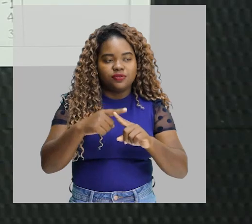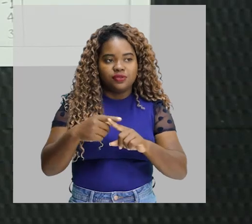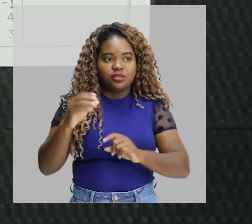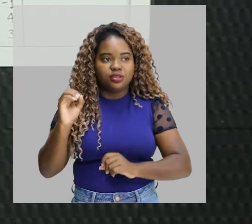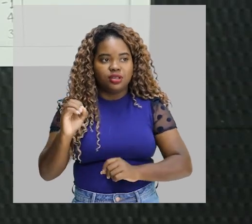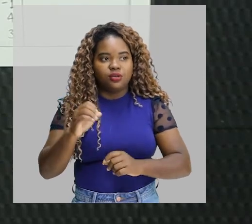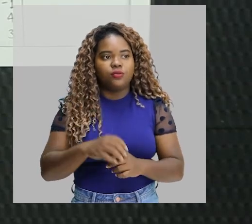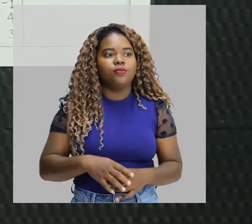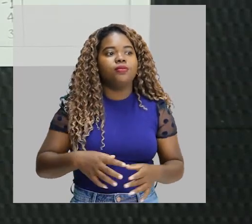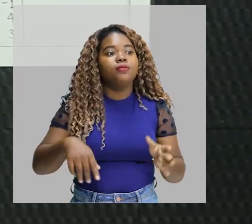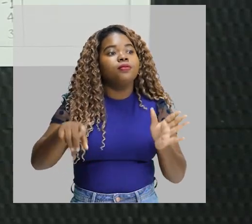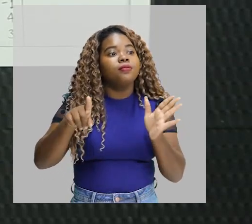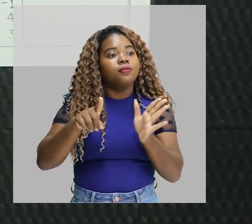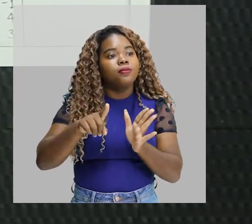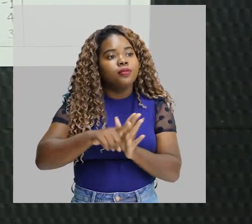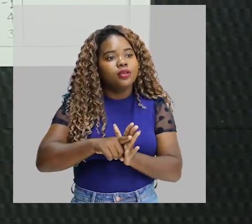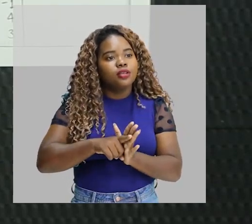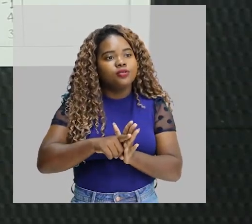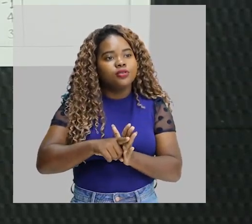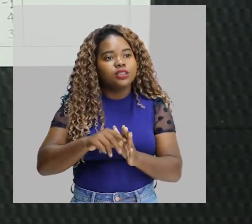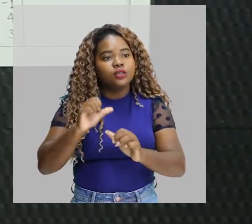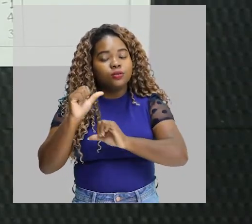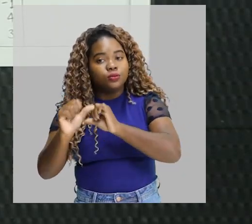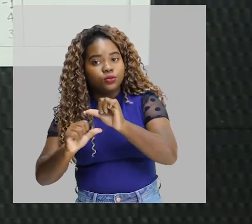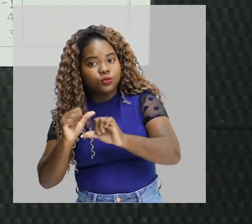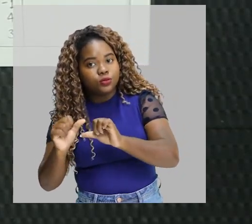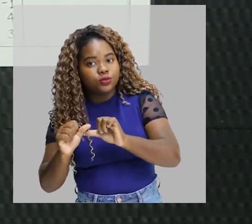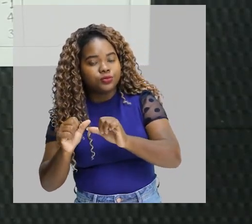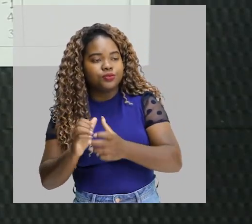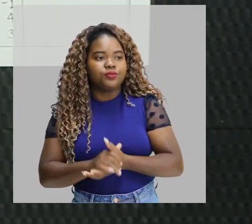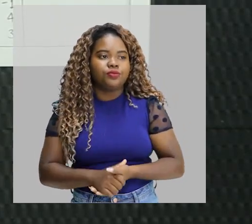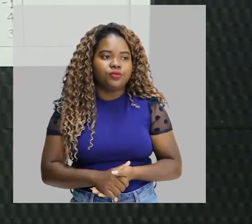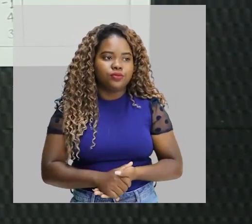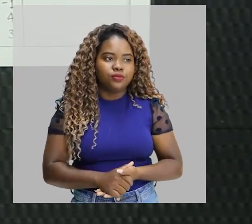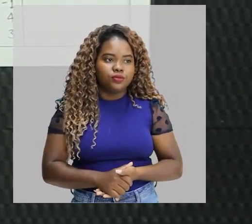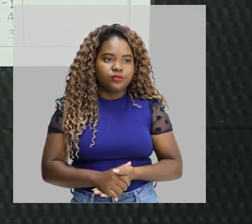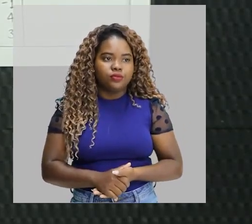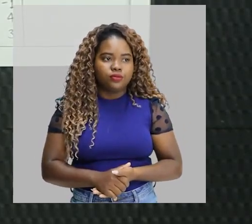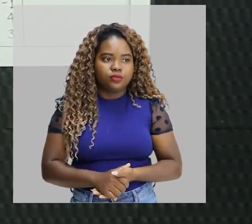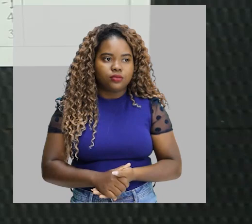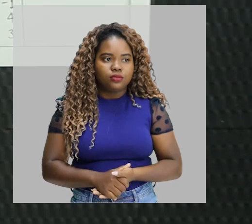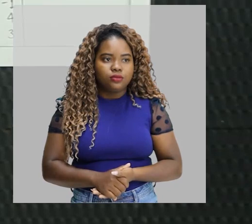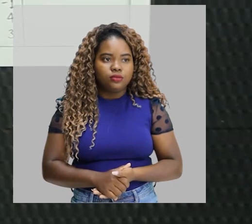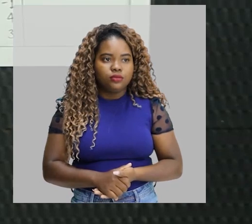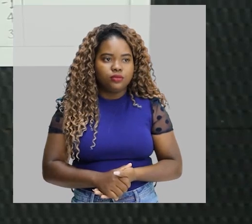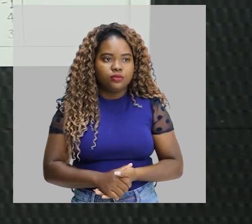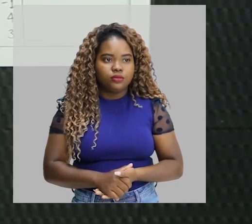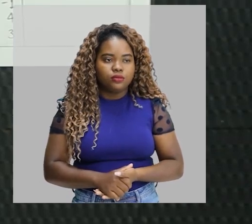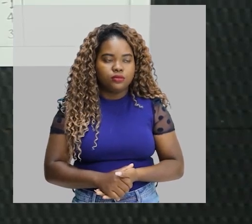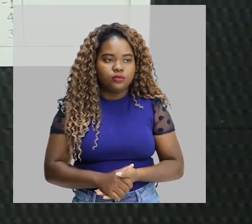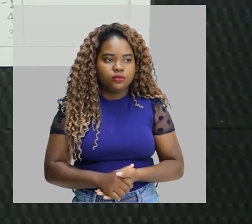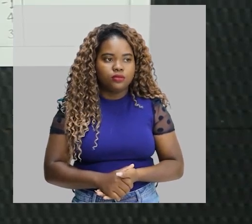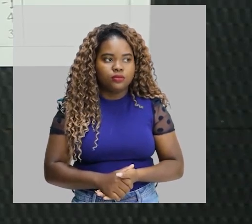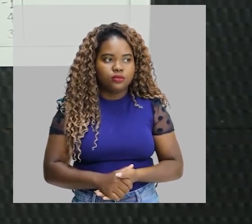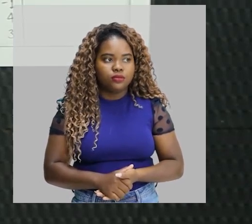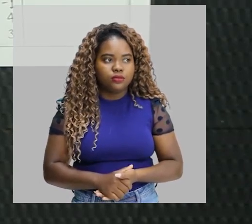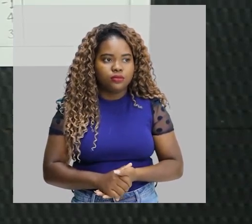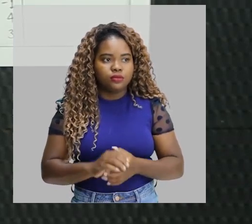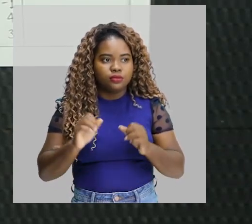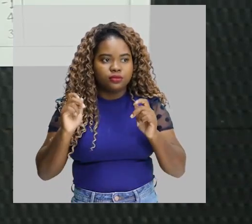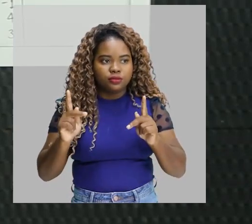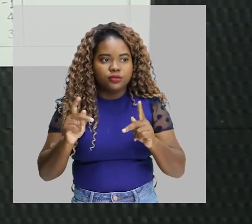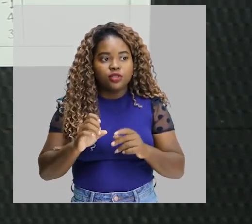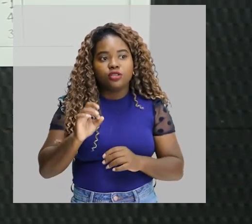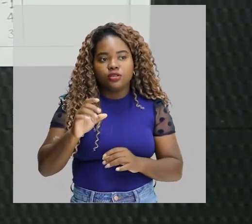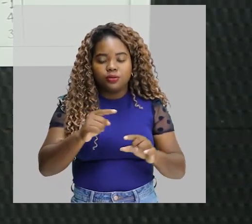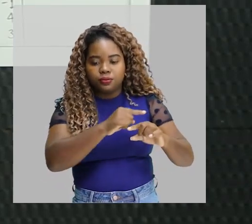dois vezes zero você muda de linha galera bota esse mês aqui novamente tá só não vai fazer jogo de sinal desse menino com esse menos